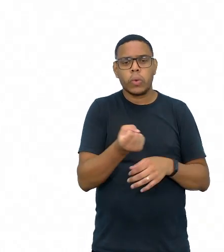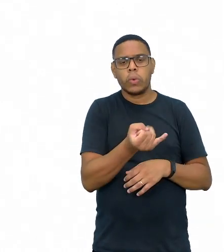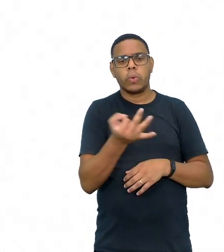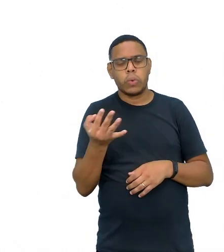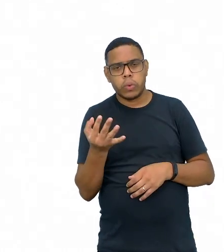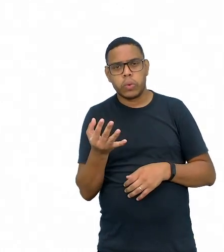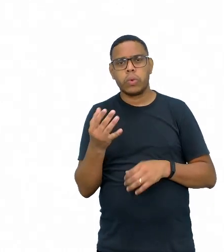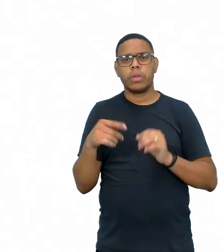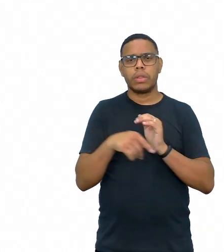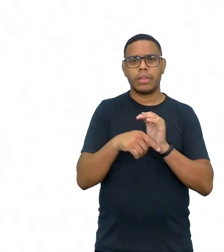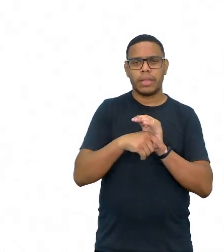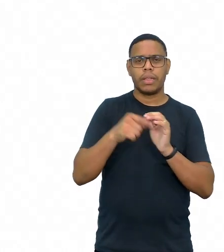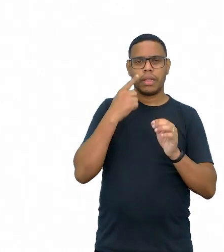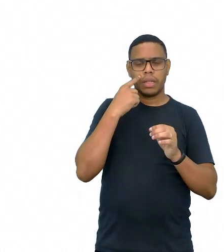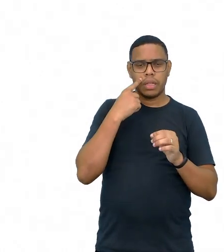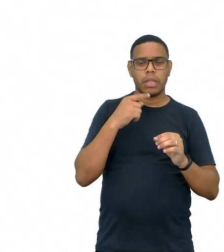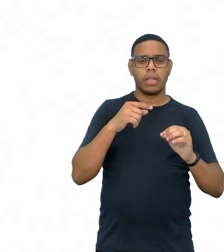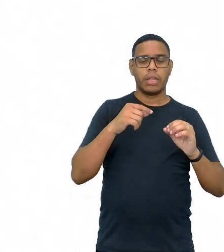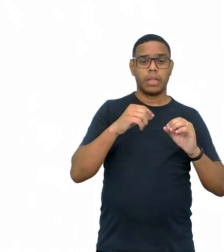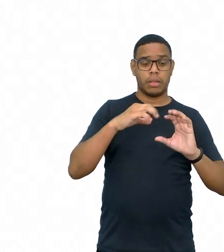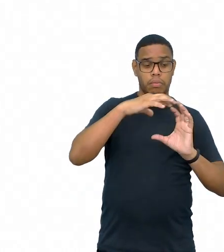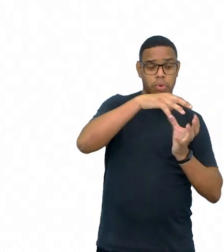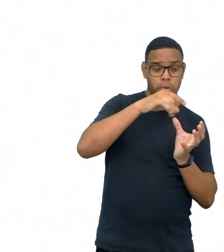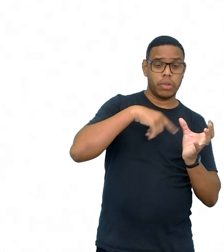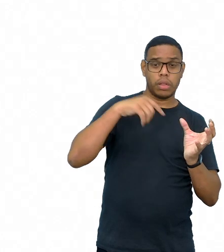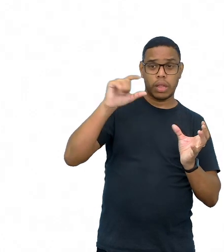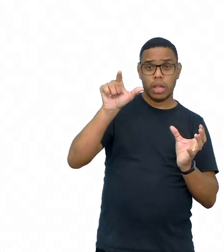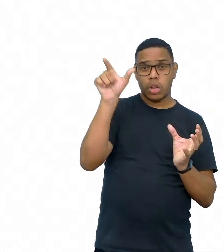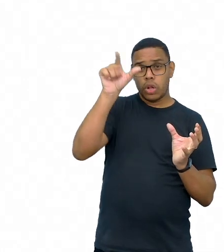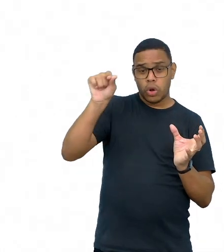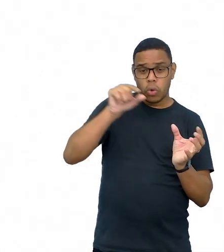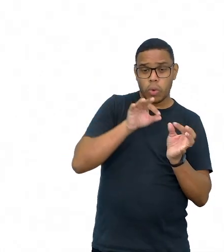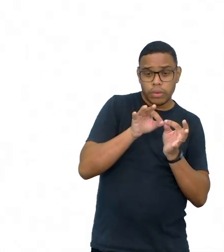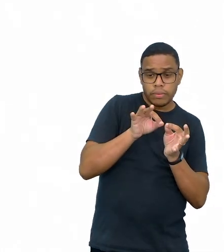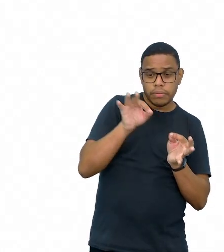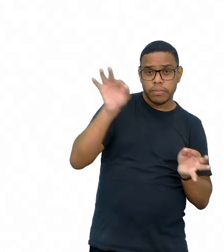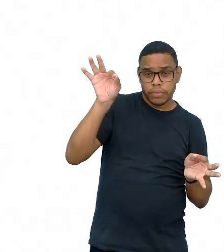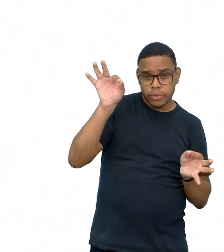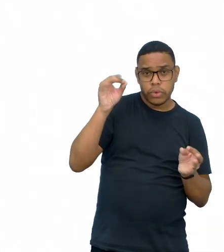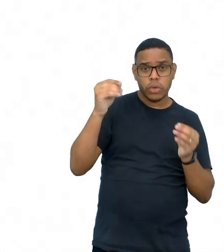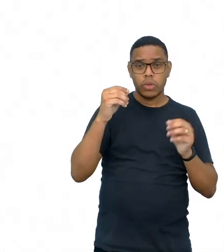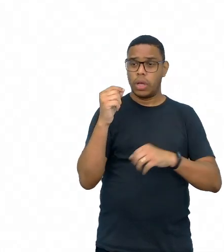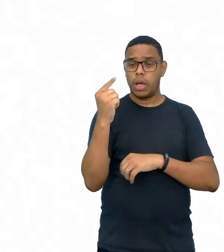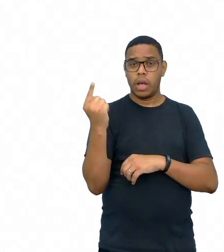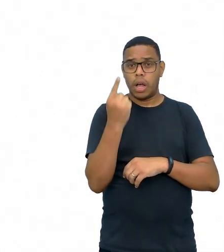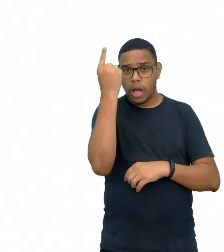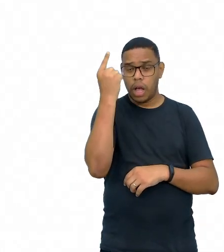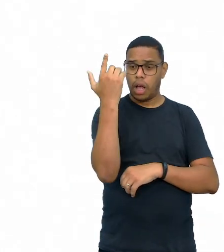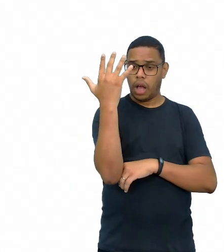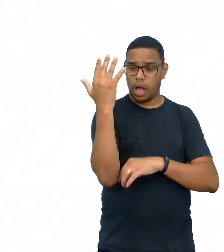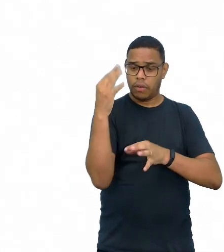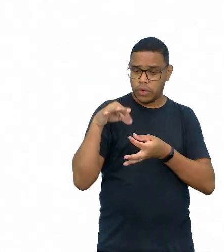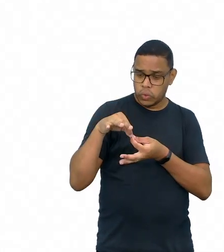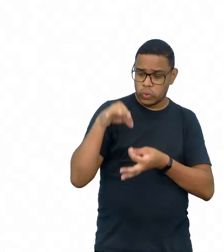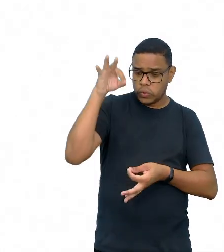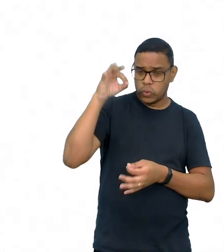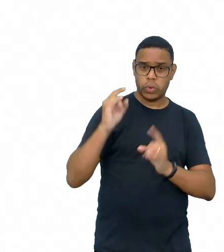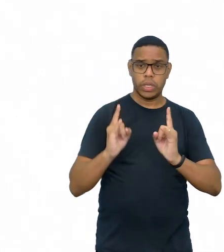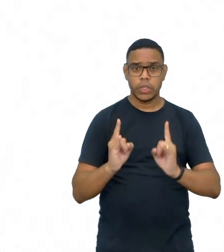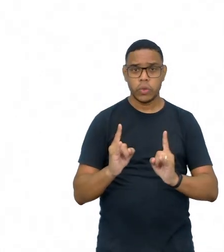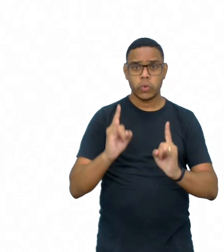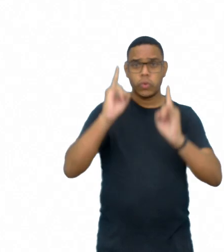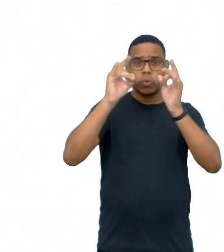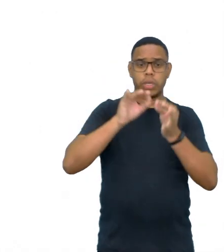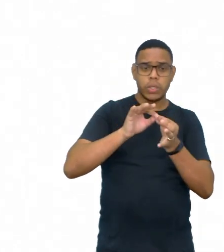da Terra, a distância da Lua, largura de rios, altura de árvores, montanhas ou prédios, né? São